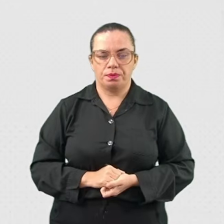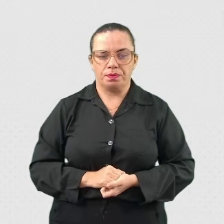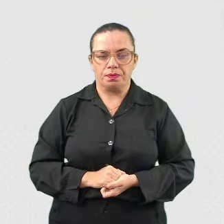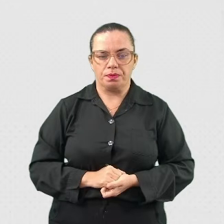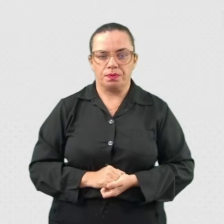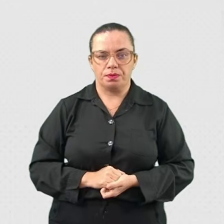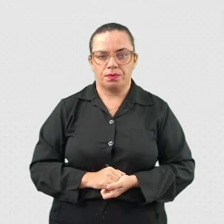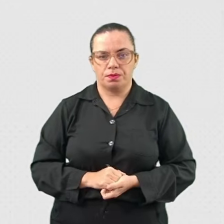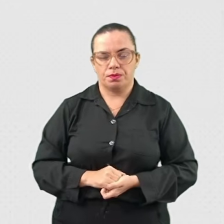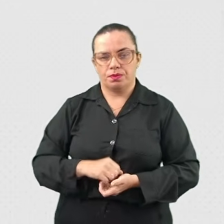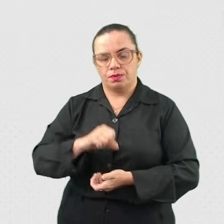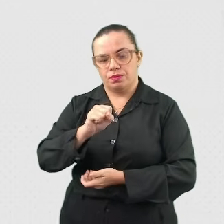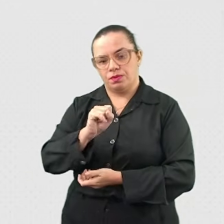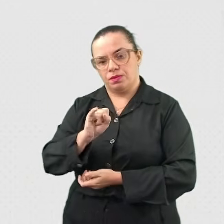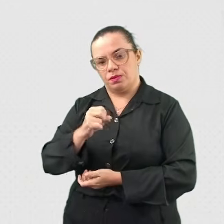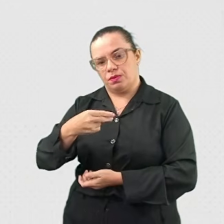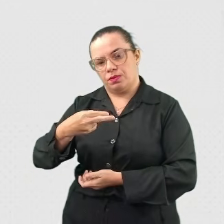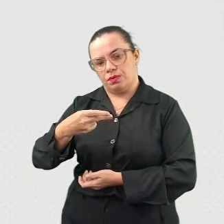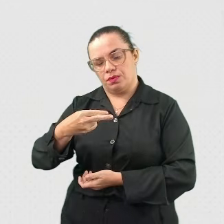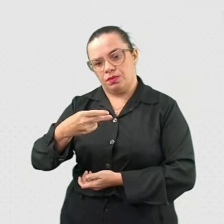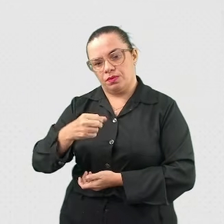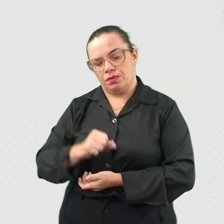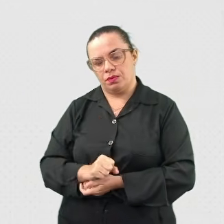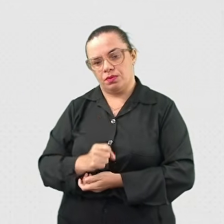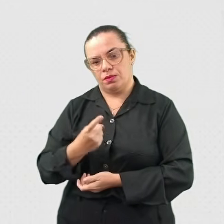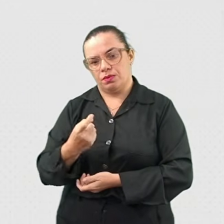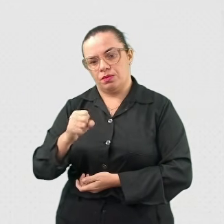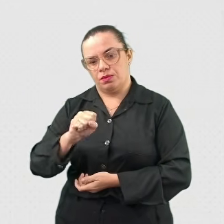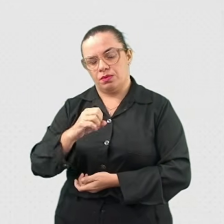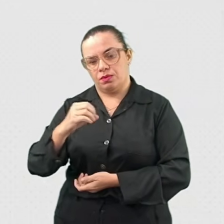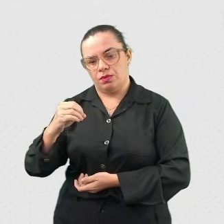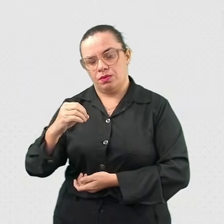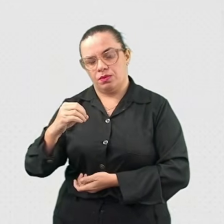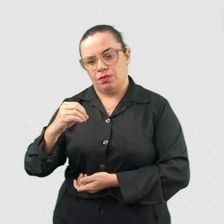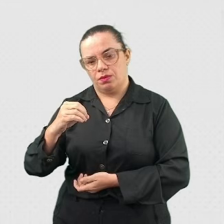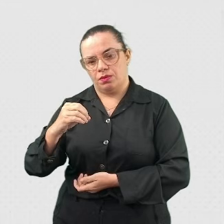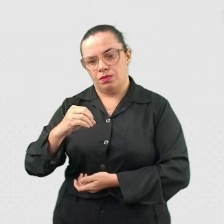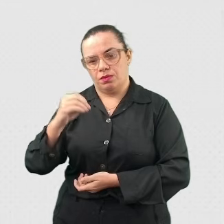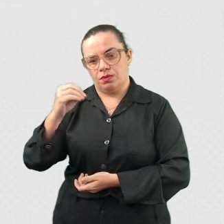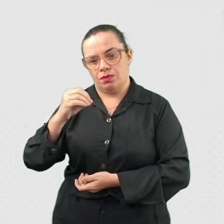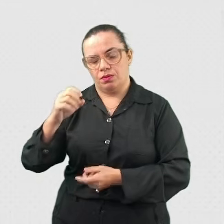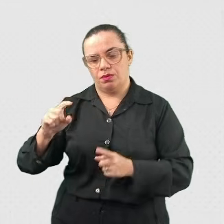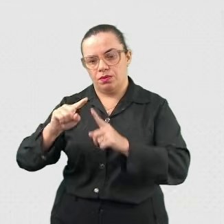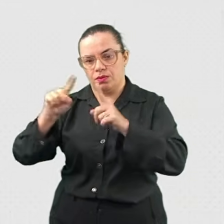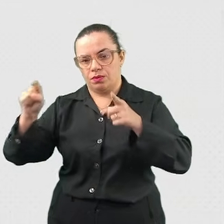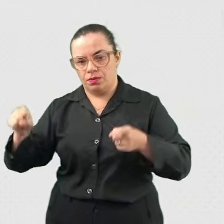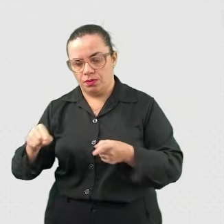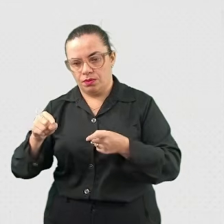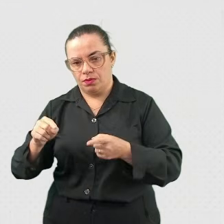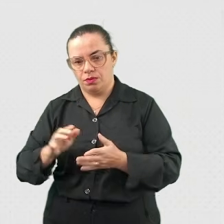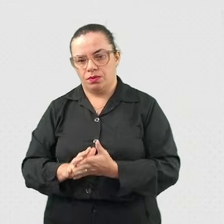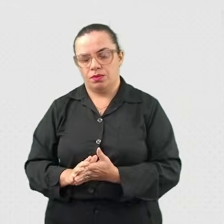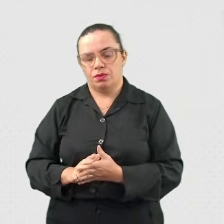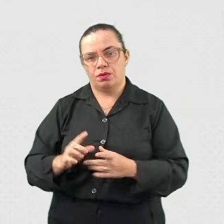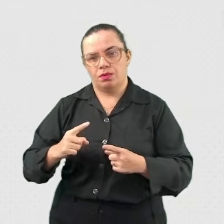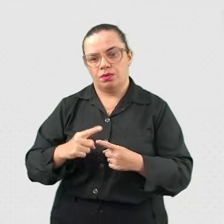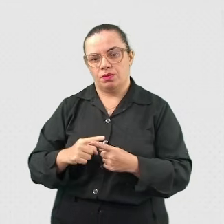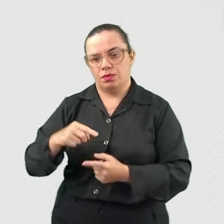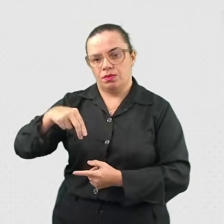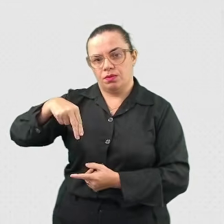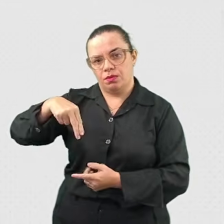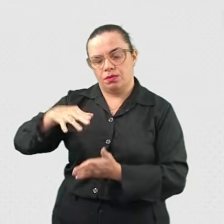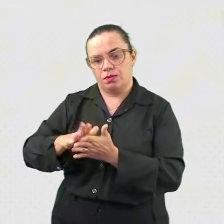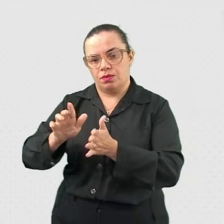ângulos internos é igual a 180 graus multiplicado por n menos